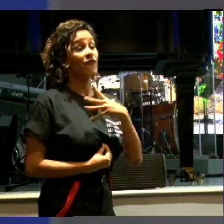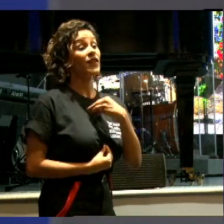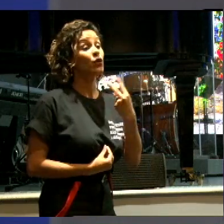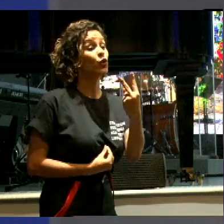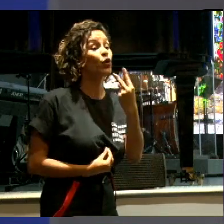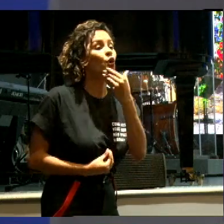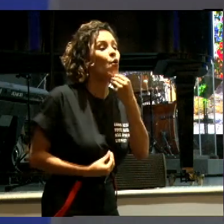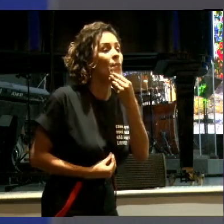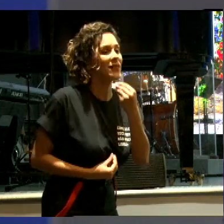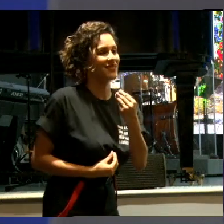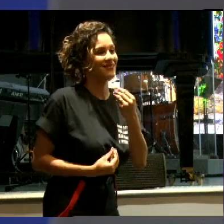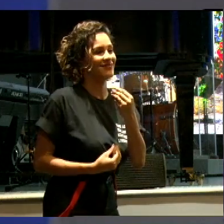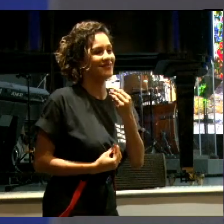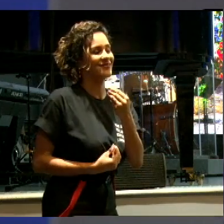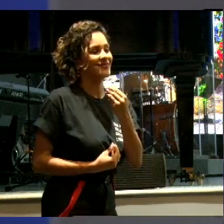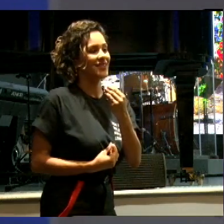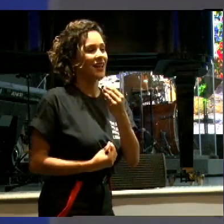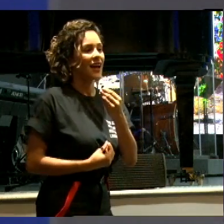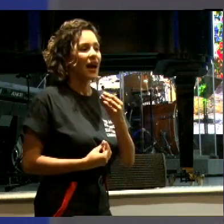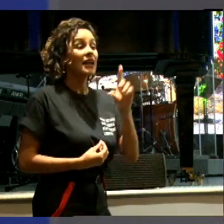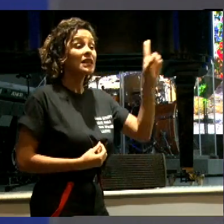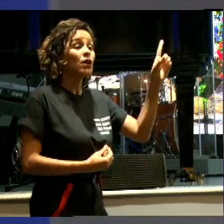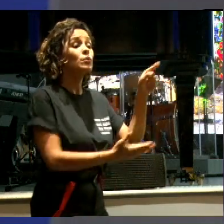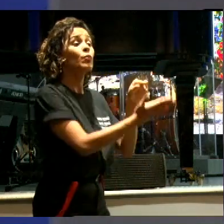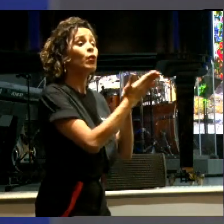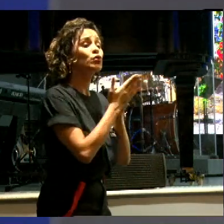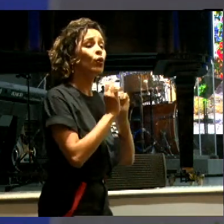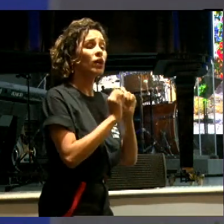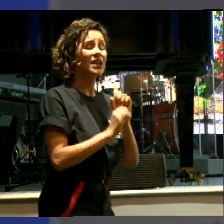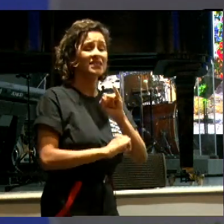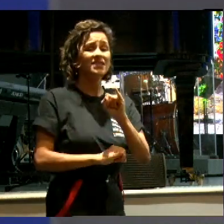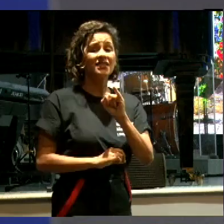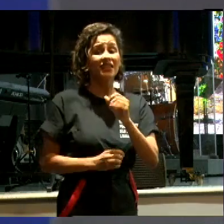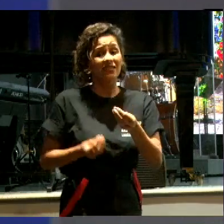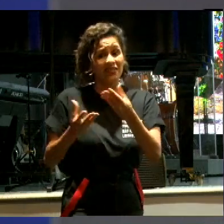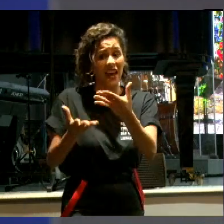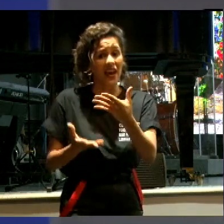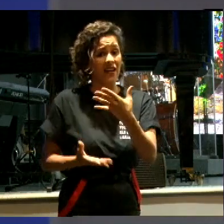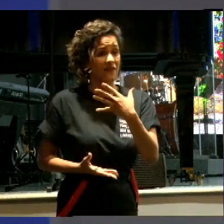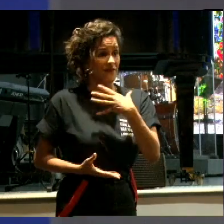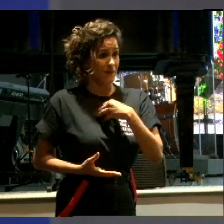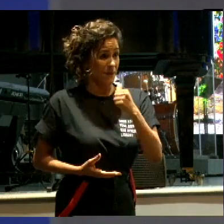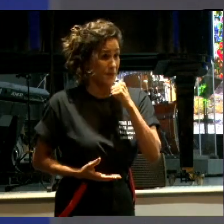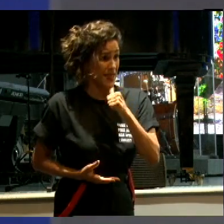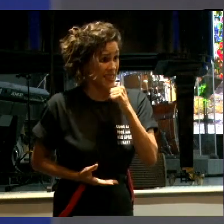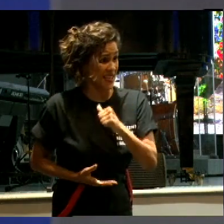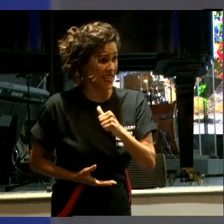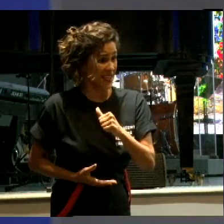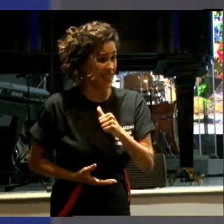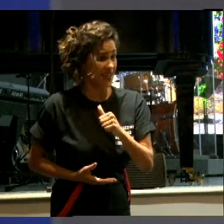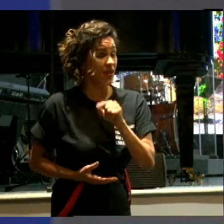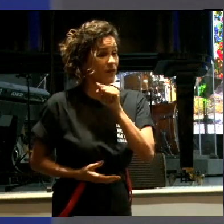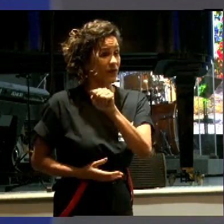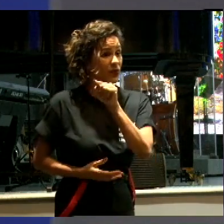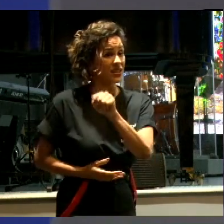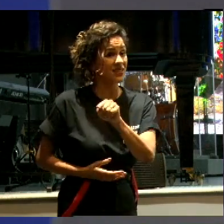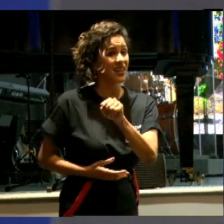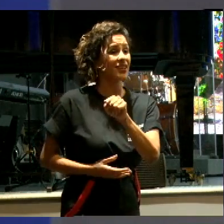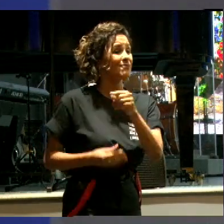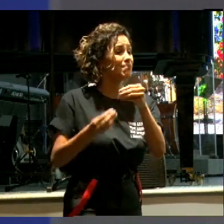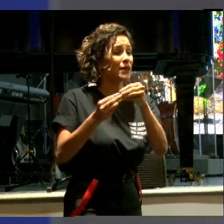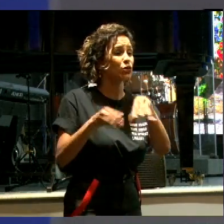quando sabe que estão grávidas, alisam suas barrigas e falam: tomara que seja uma menina. Por que tomara que seja uma